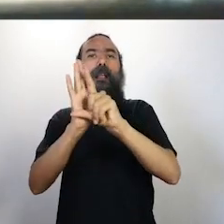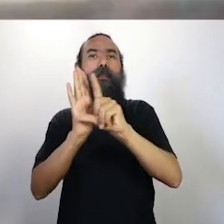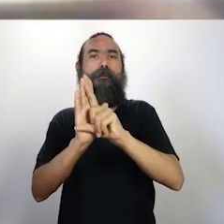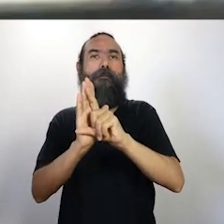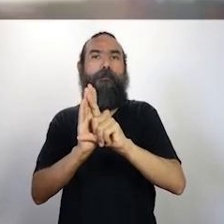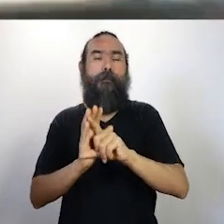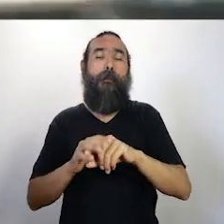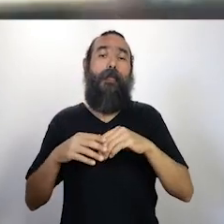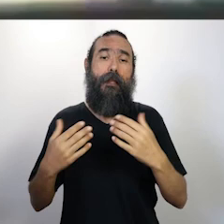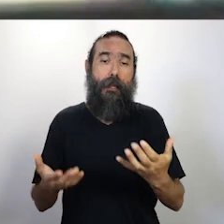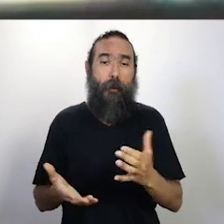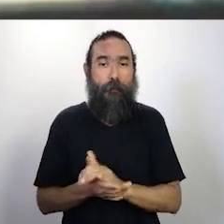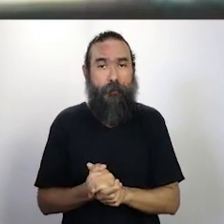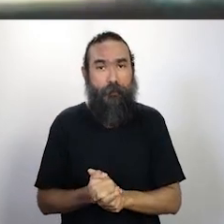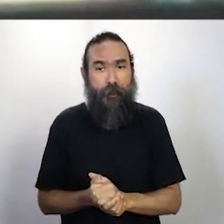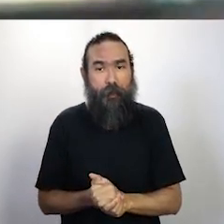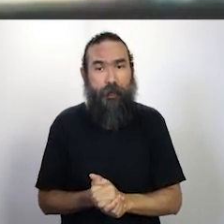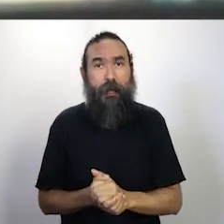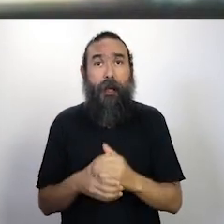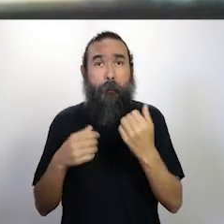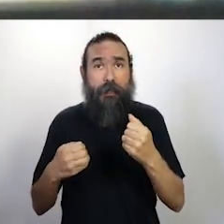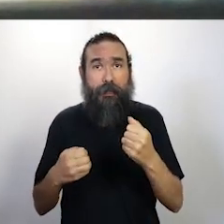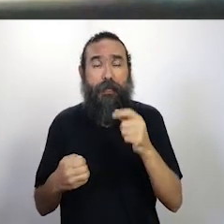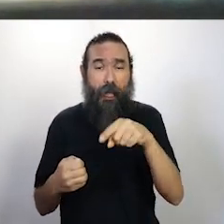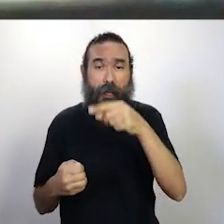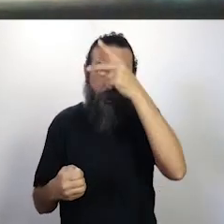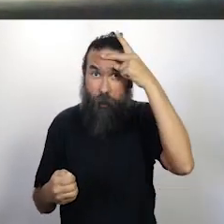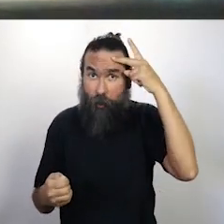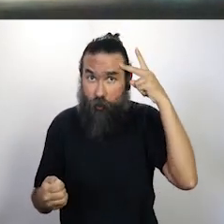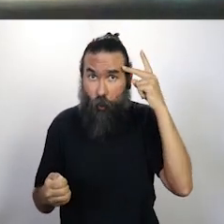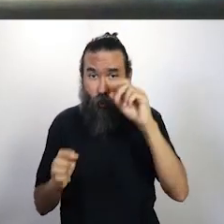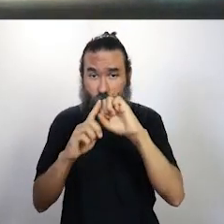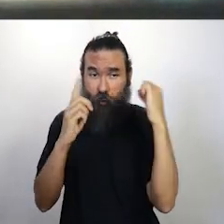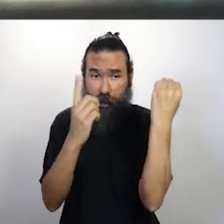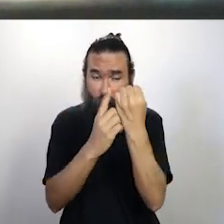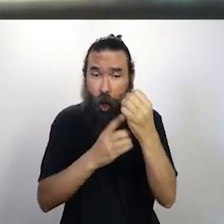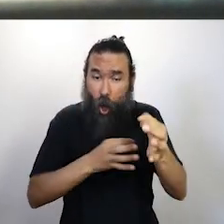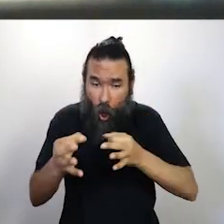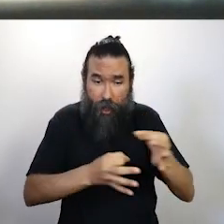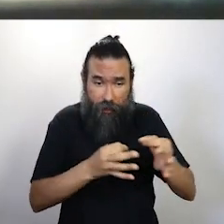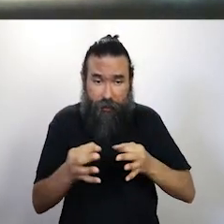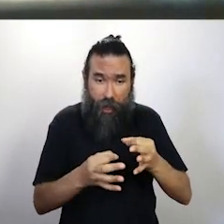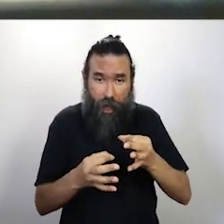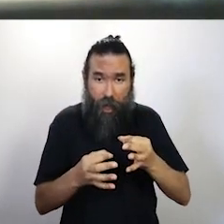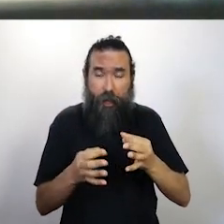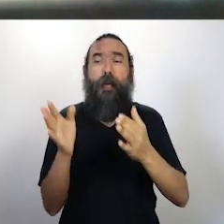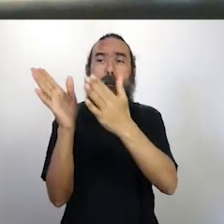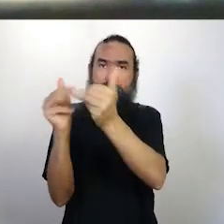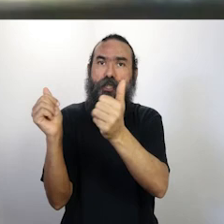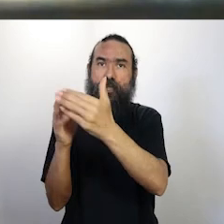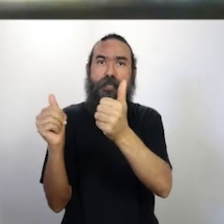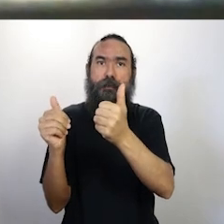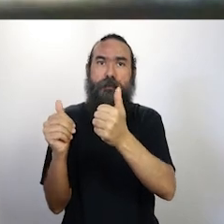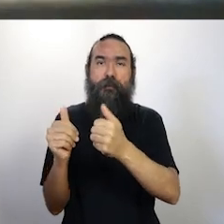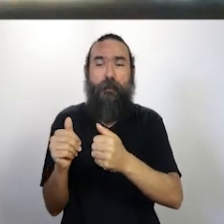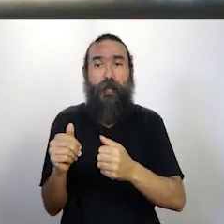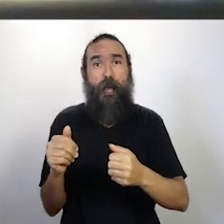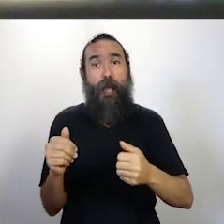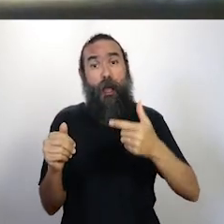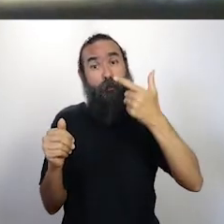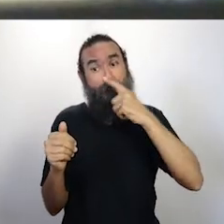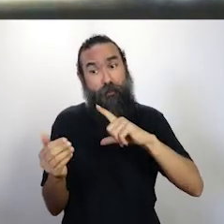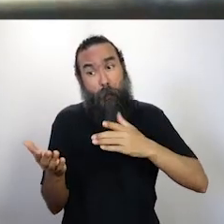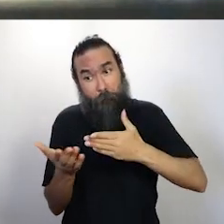alguma possibilidade de organização social é a partir da participação social a Lei Aldir Blanc ela foi aprovada como foi por